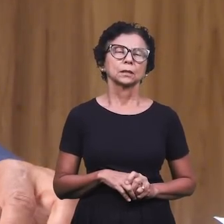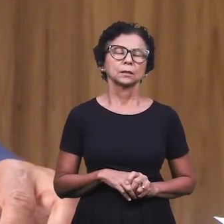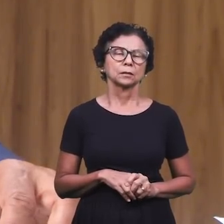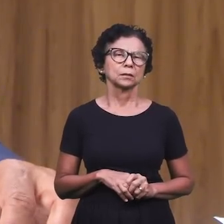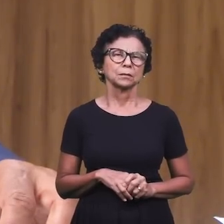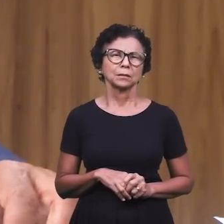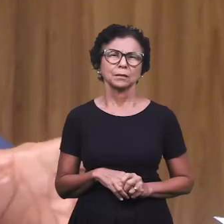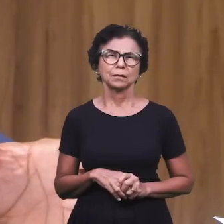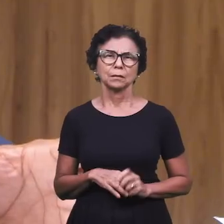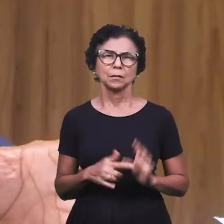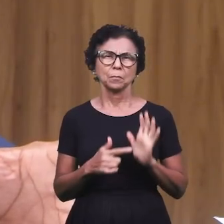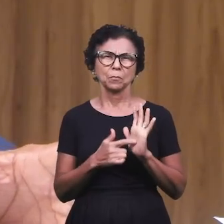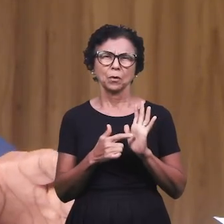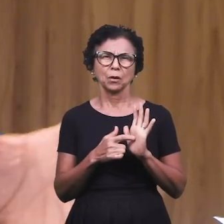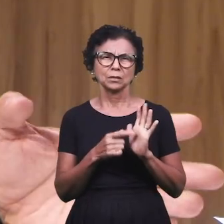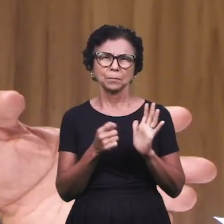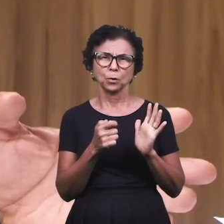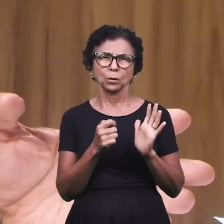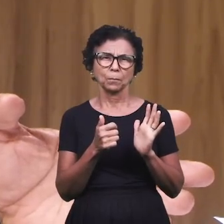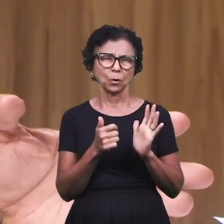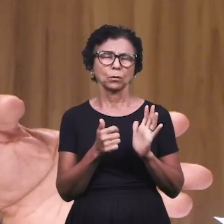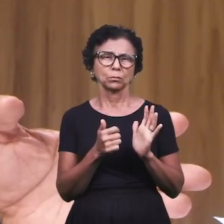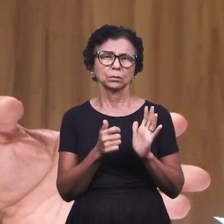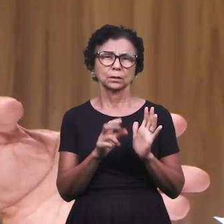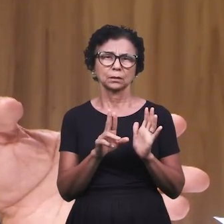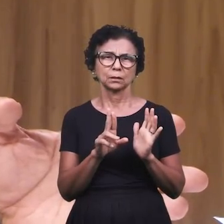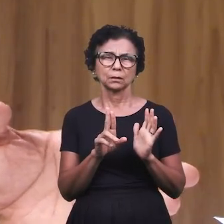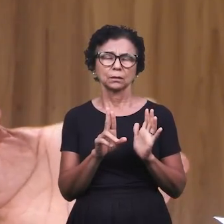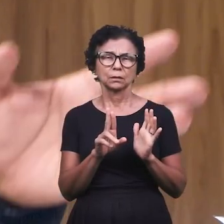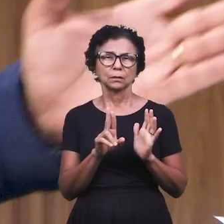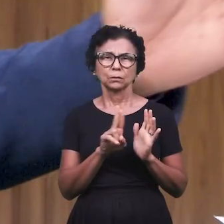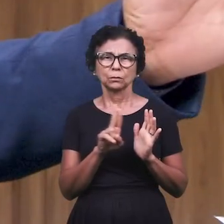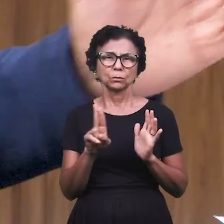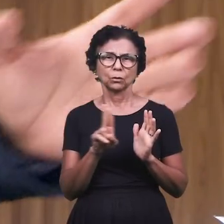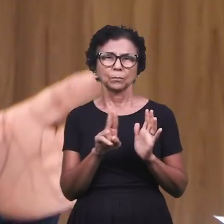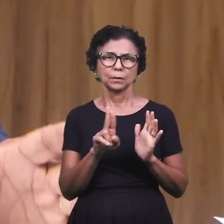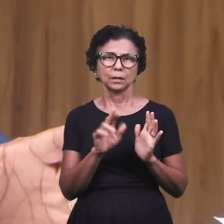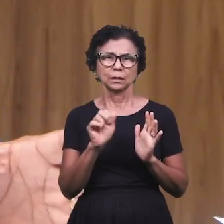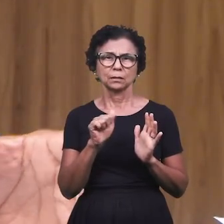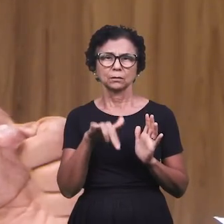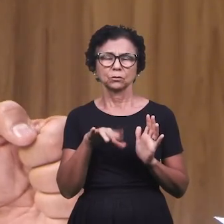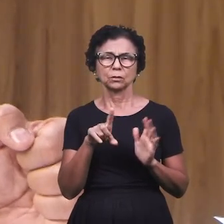Testamento. Aí nós temos depois Filipe, né? Filipe que